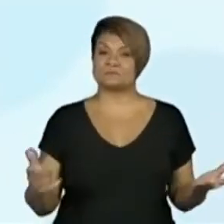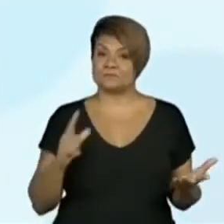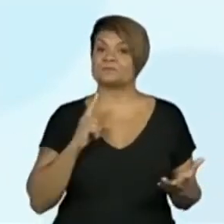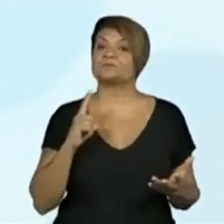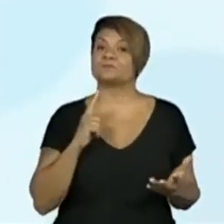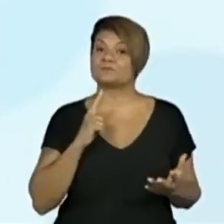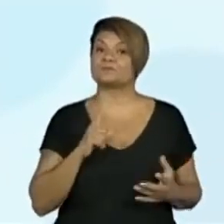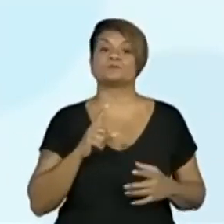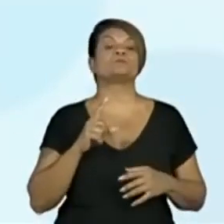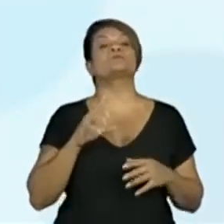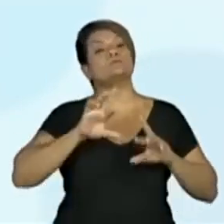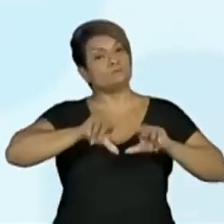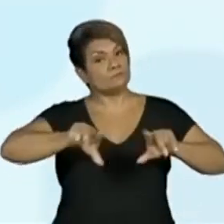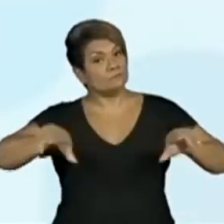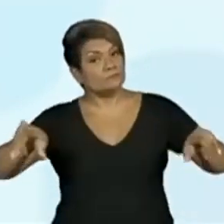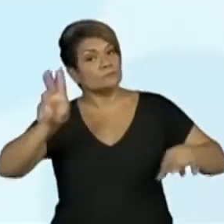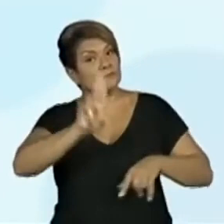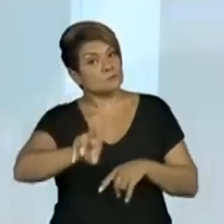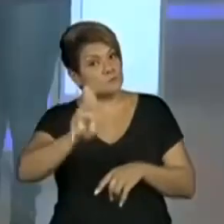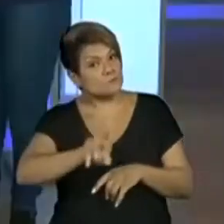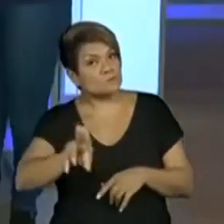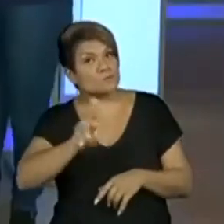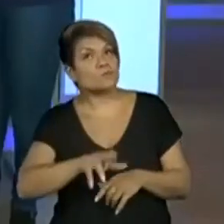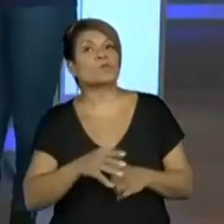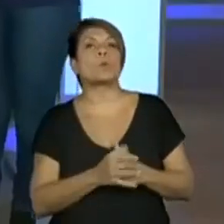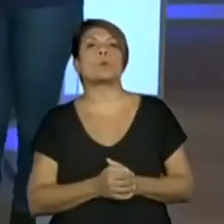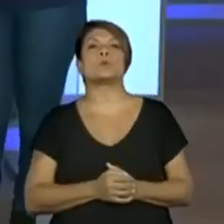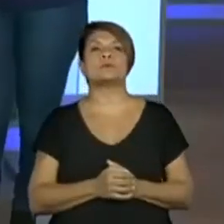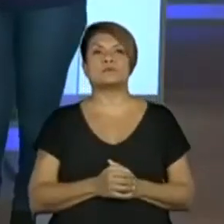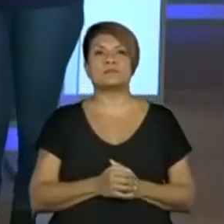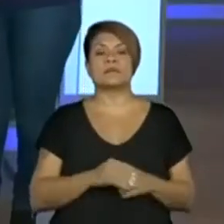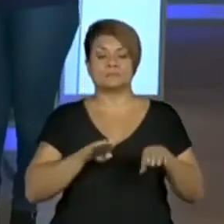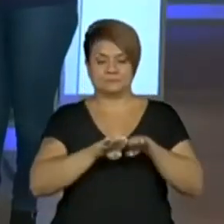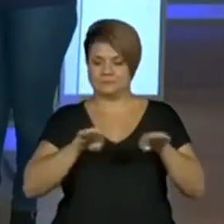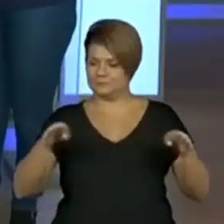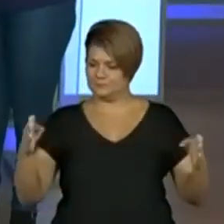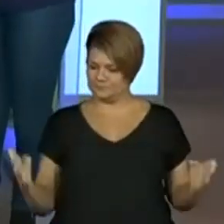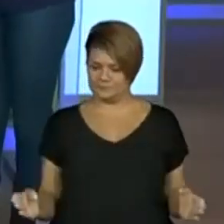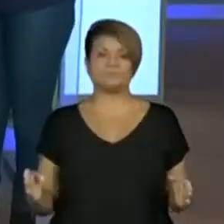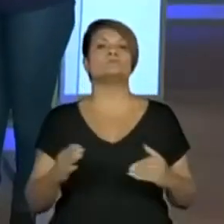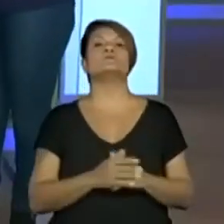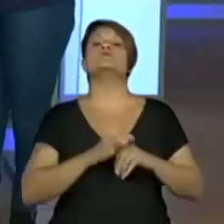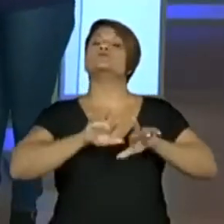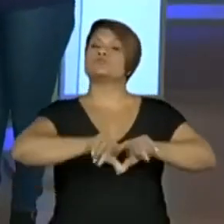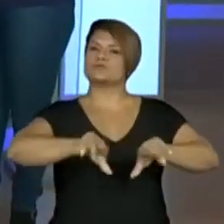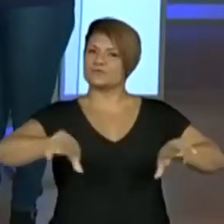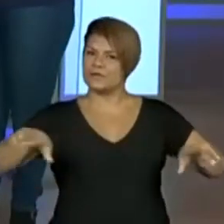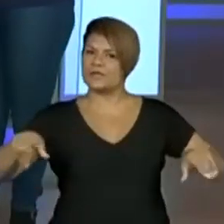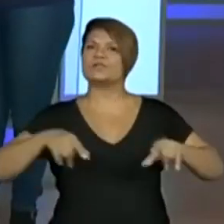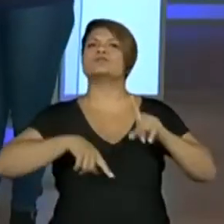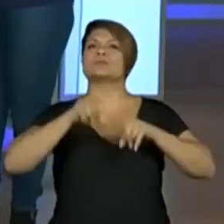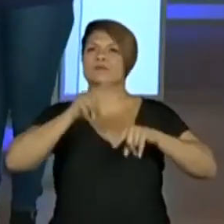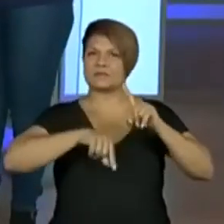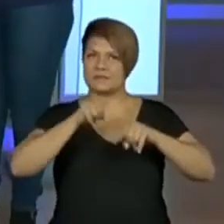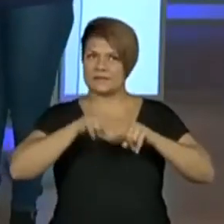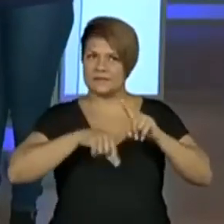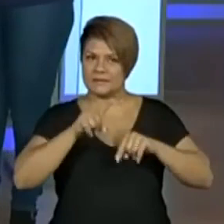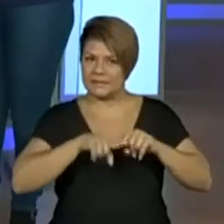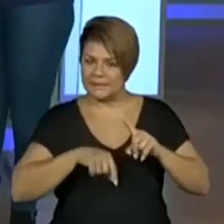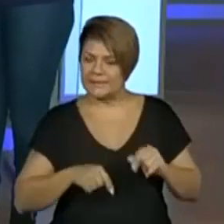diferentes têm diferentes utilidades e isso isso mesmo e que mais diferentes materiais